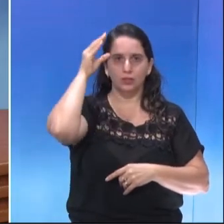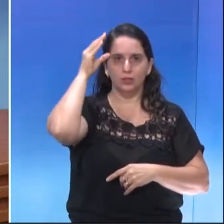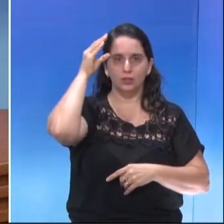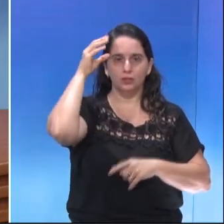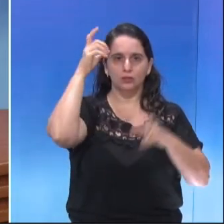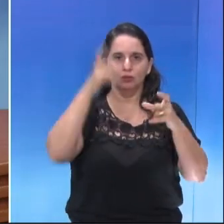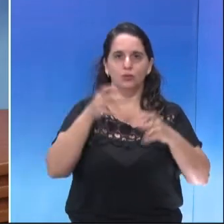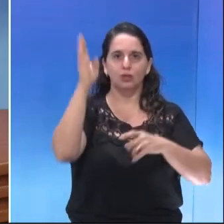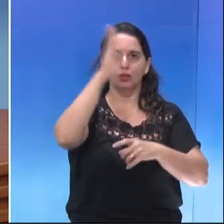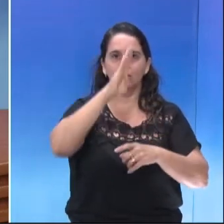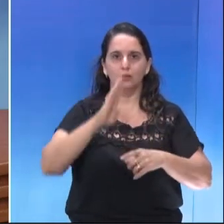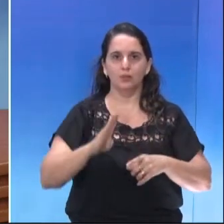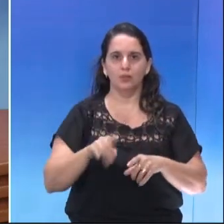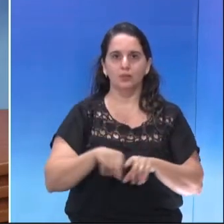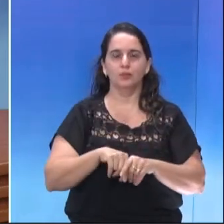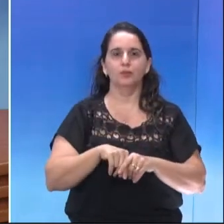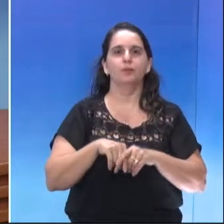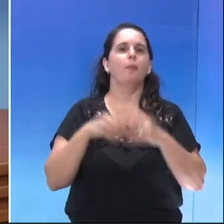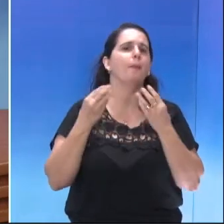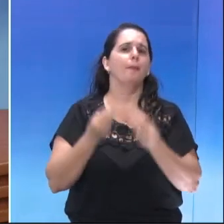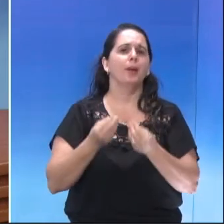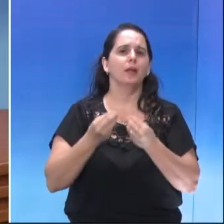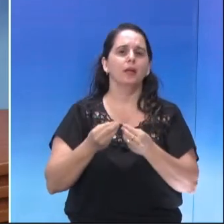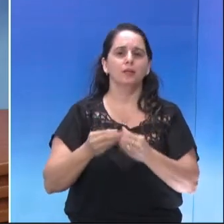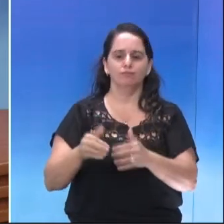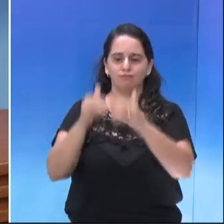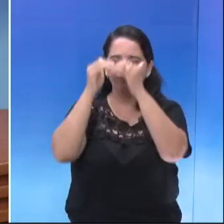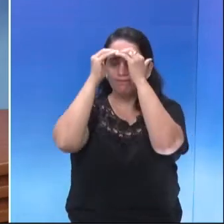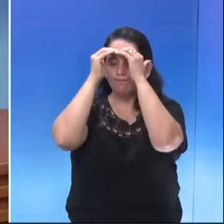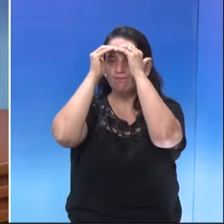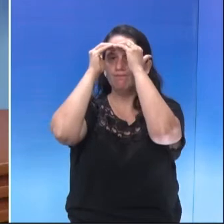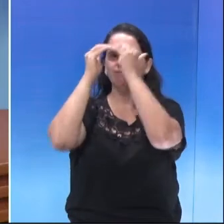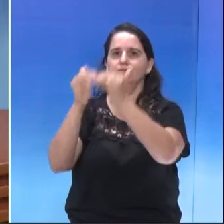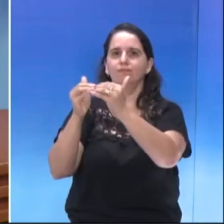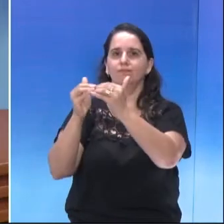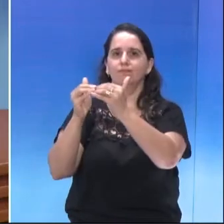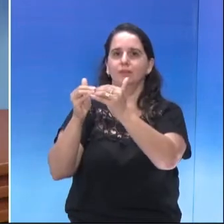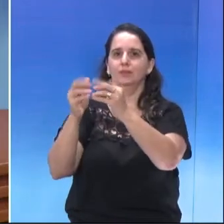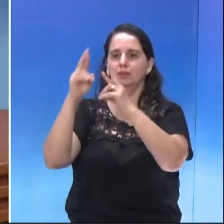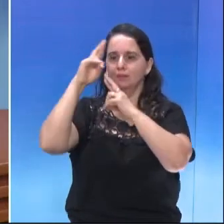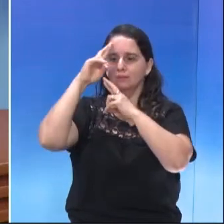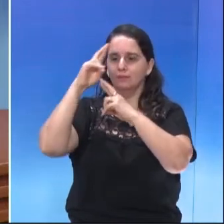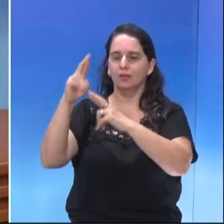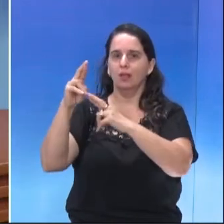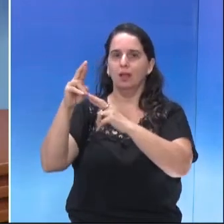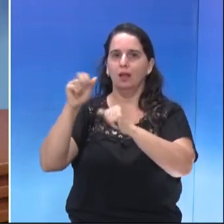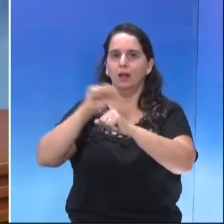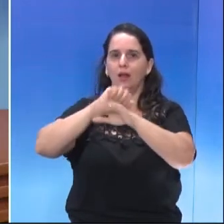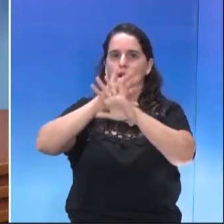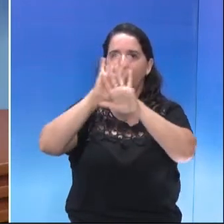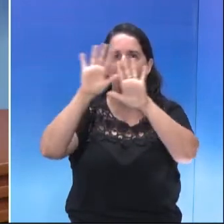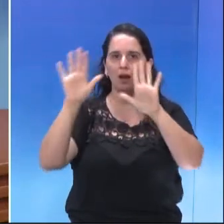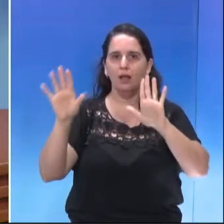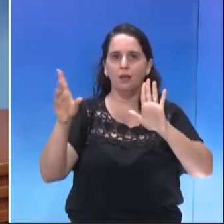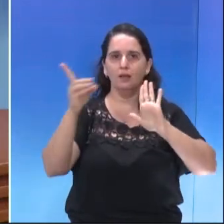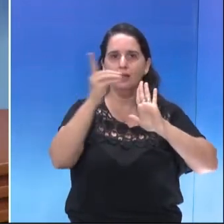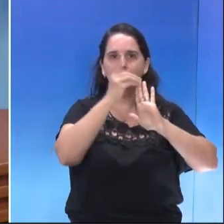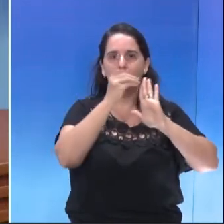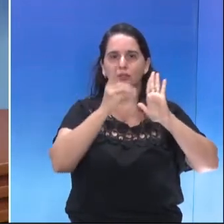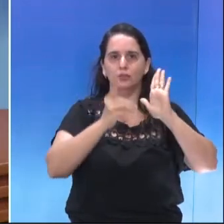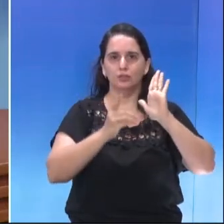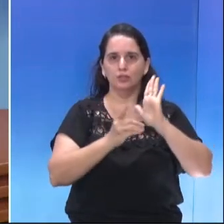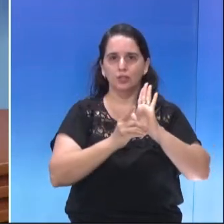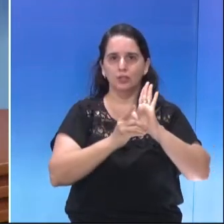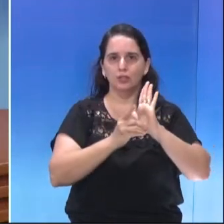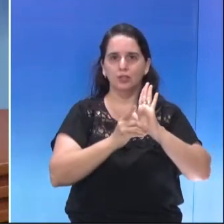Para quê? Para respeitar de forma clara e nítida as diretrizes nacionais para